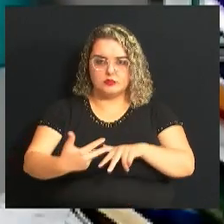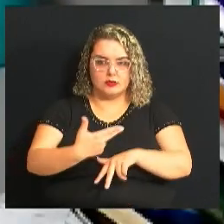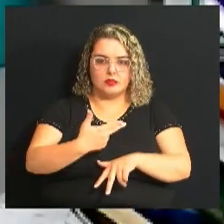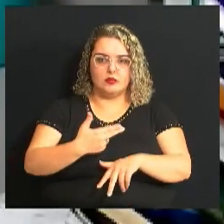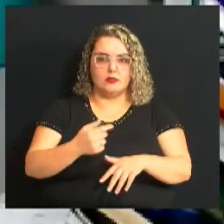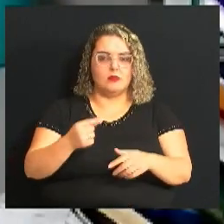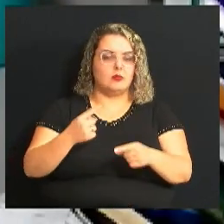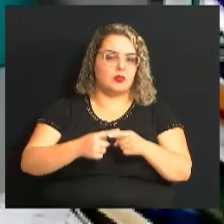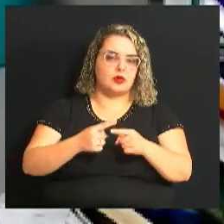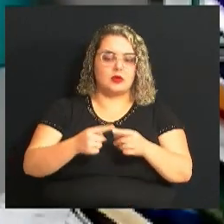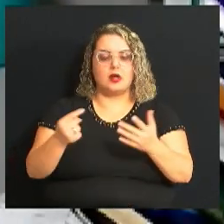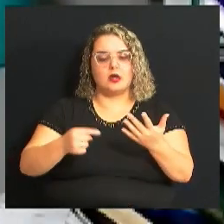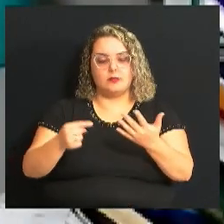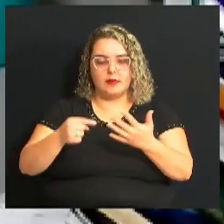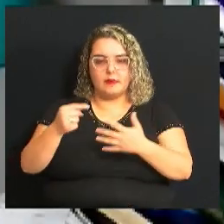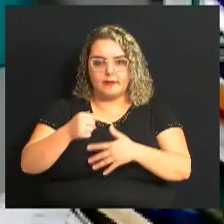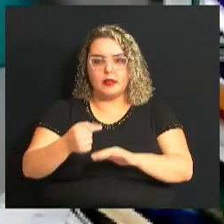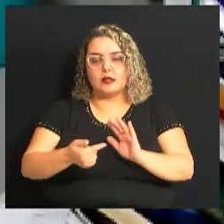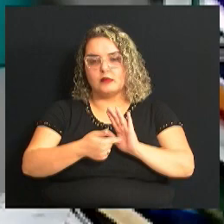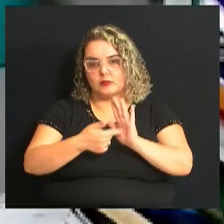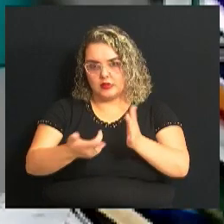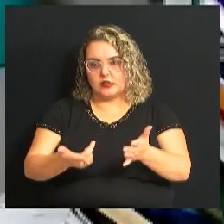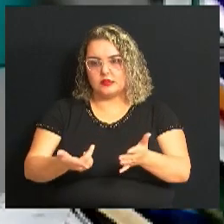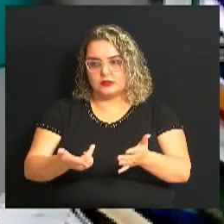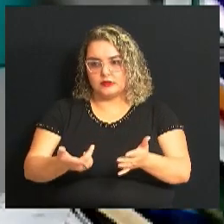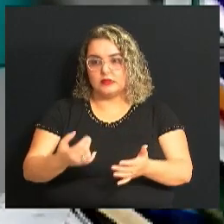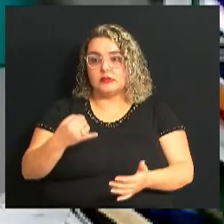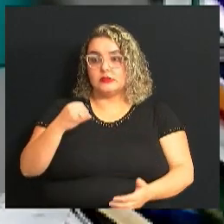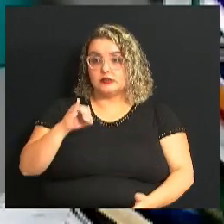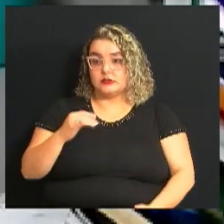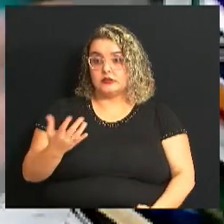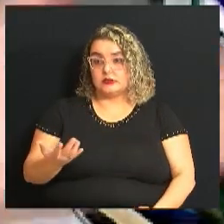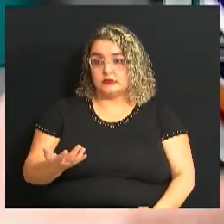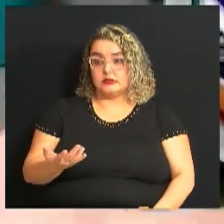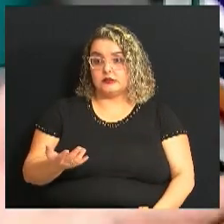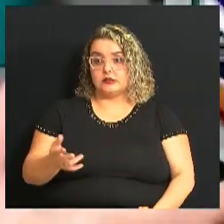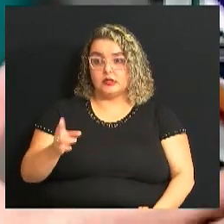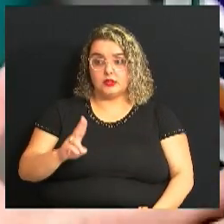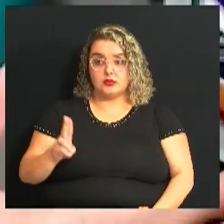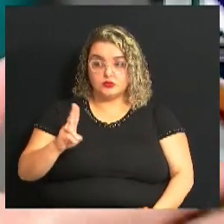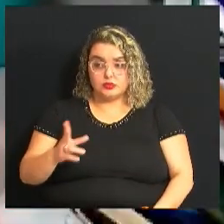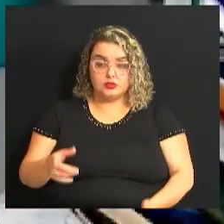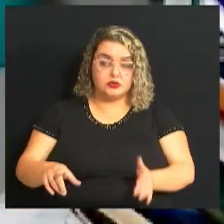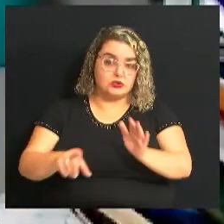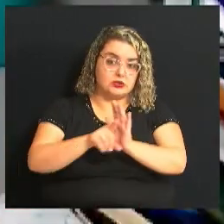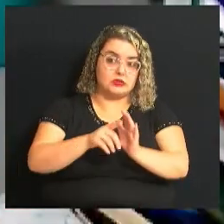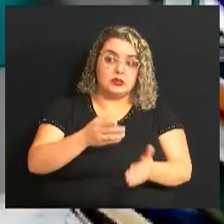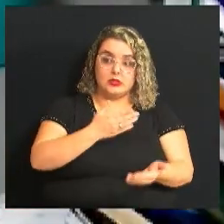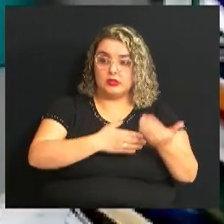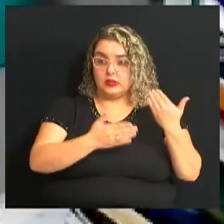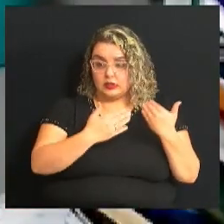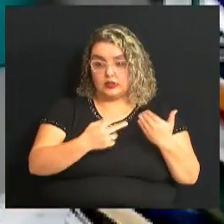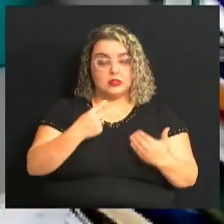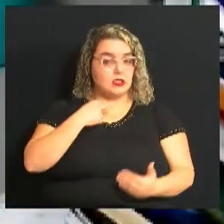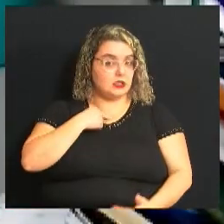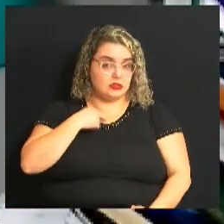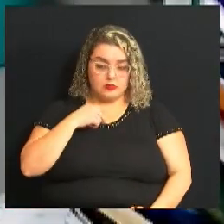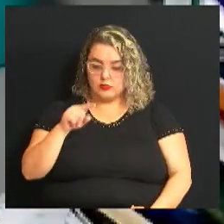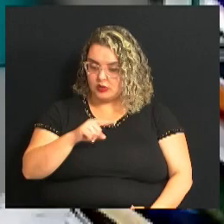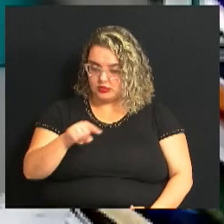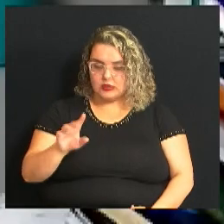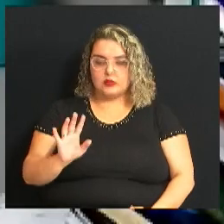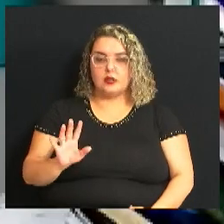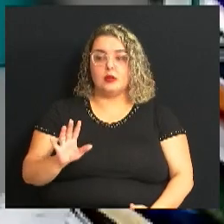situação. Se a situação for a utilização da legislação anterior, ele não pode se recusar,